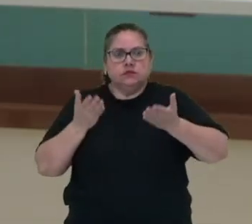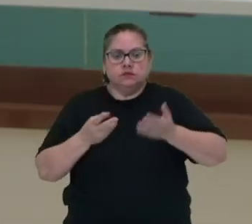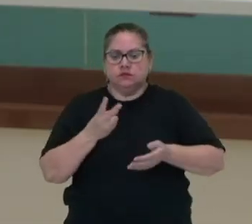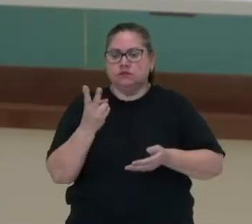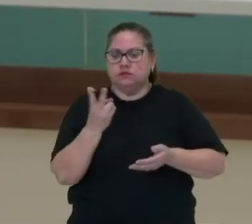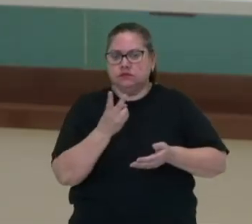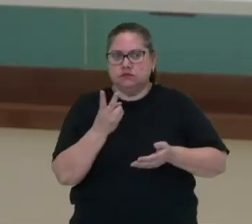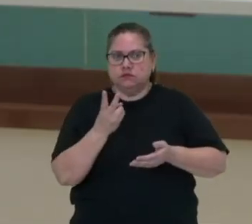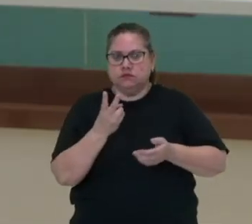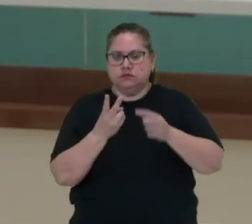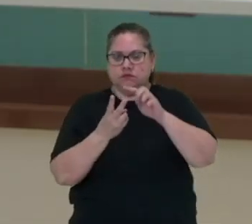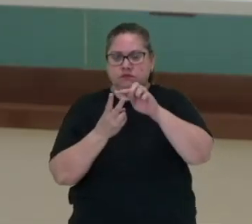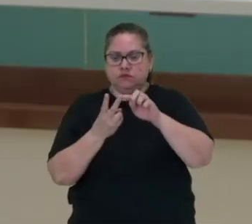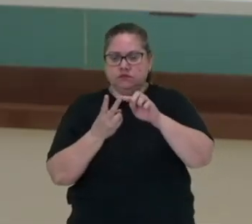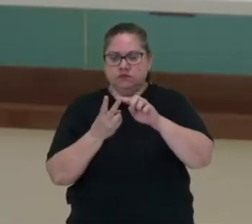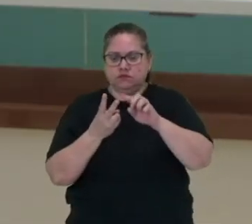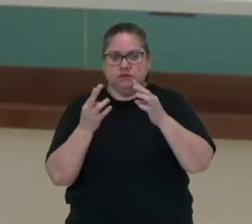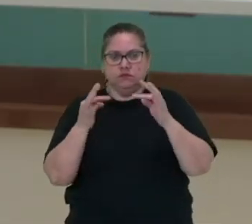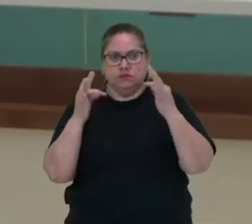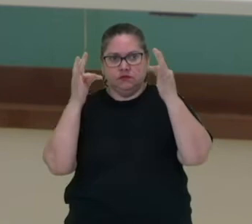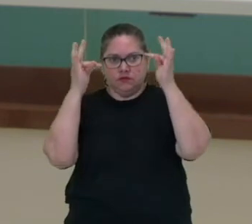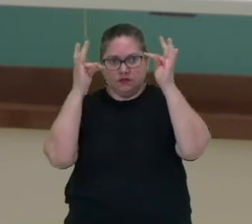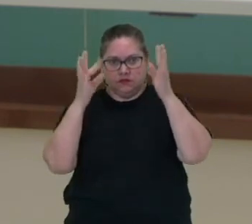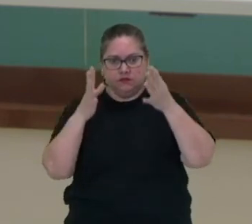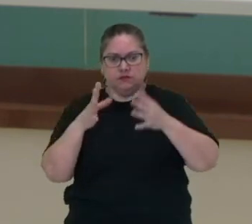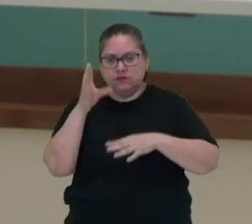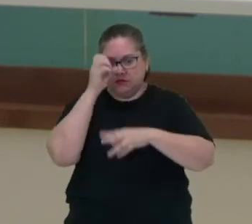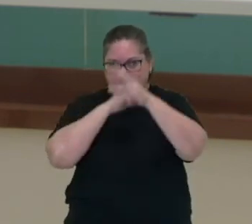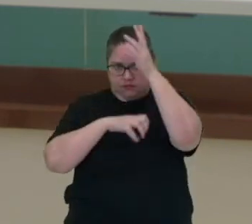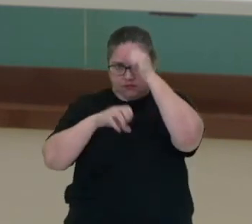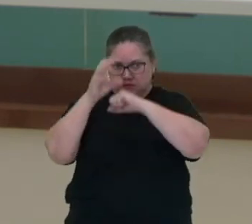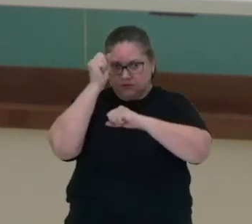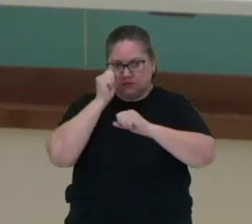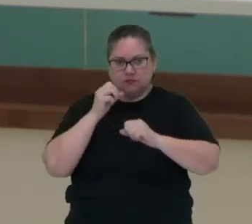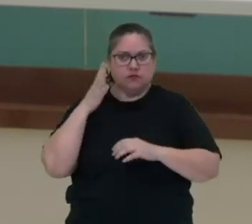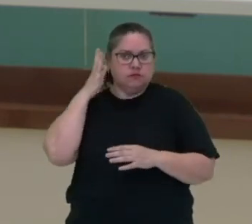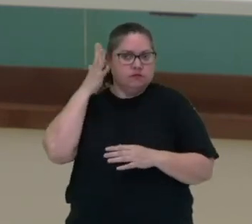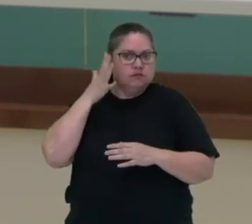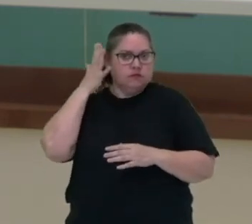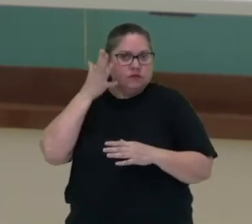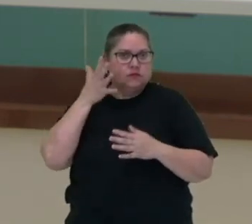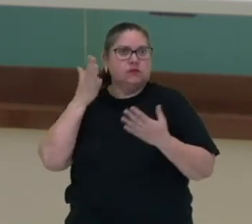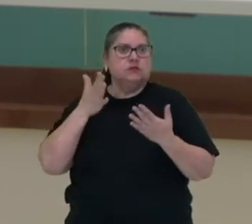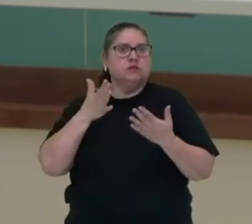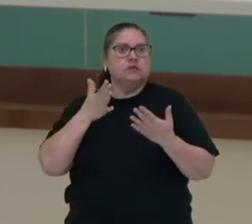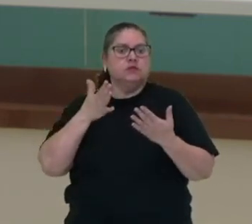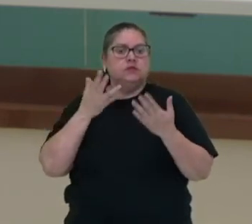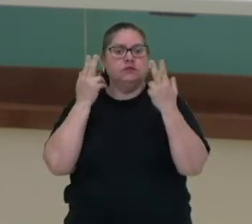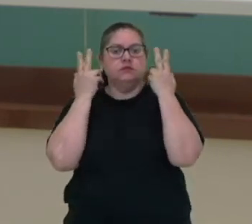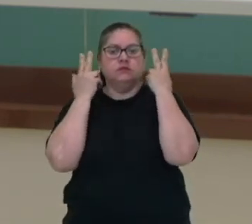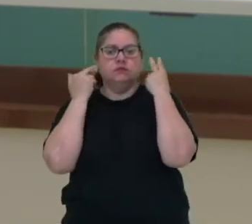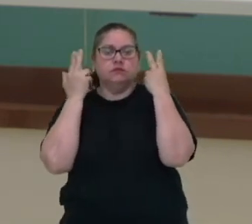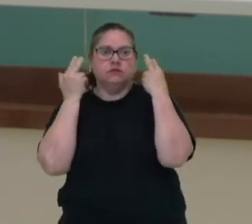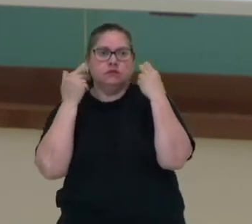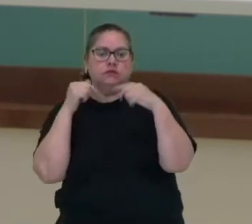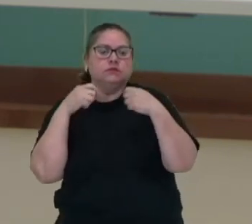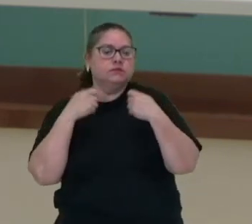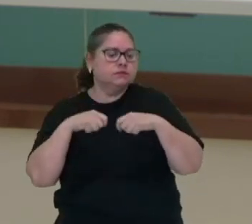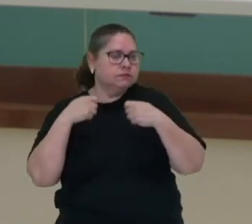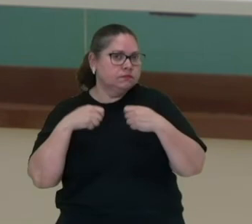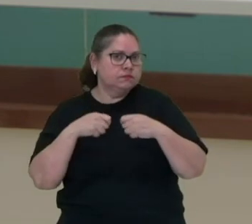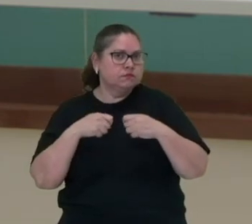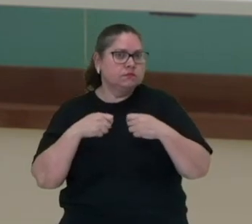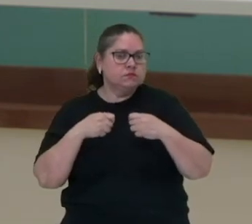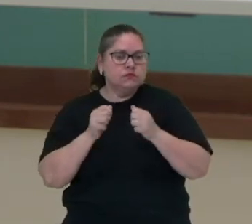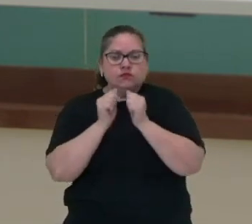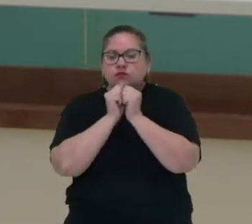coisas. As novas técnicas que estamos aprendendo para a oratória e a naturalidade. A gente precisa ter essas